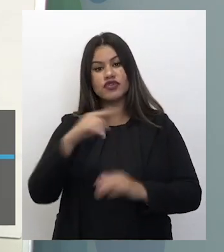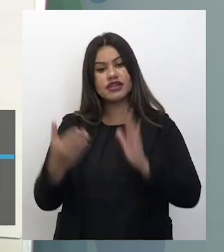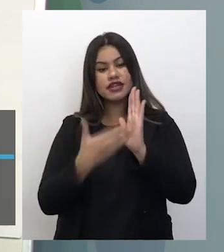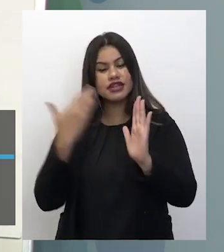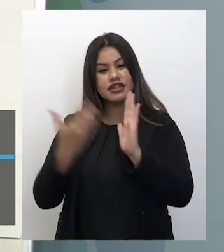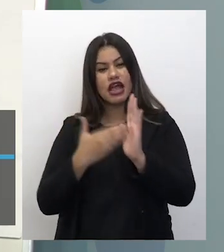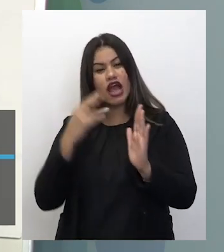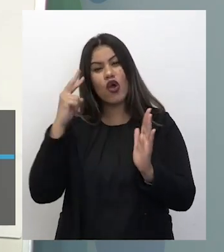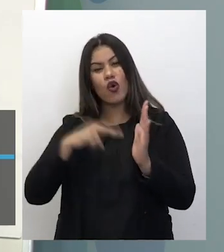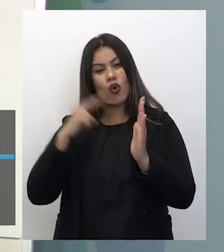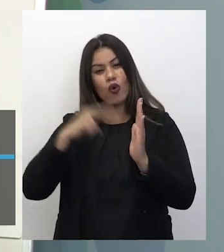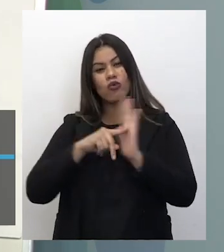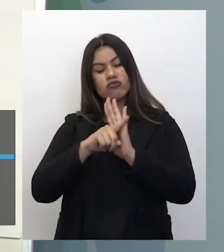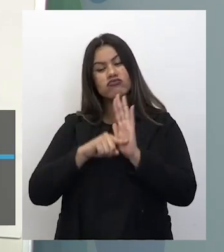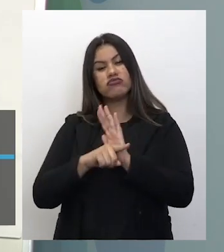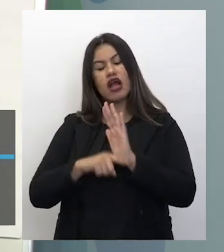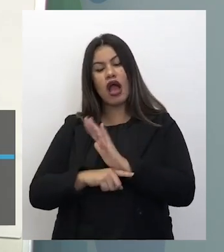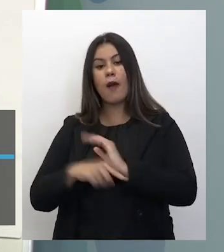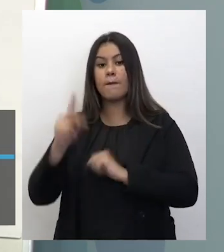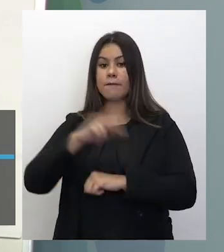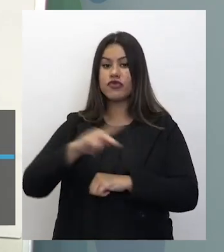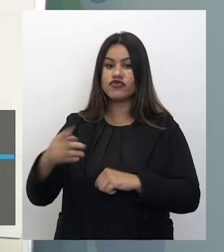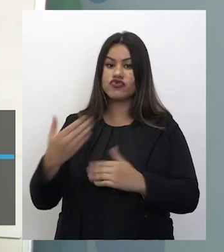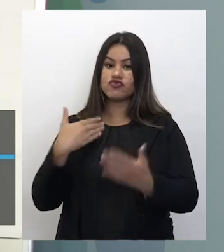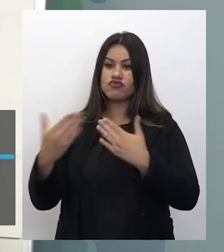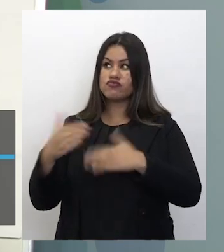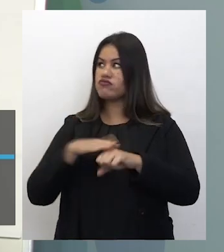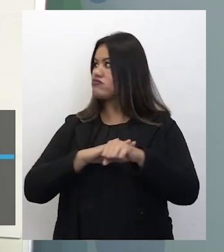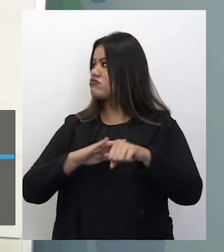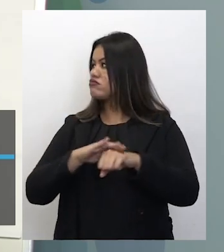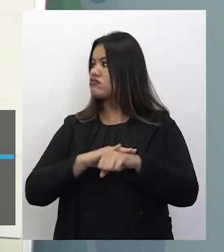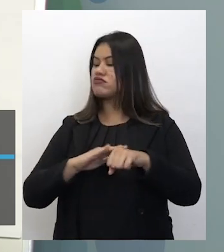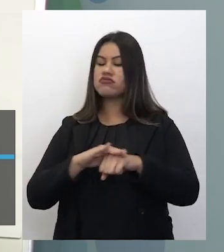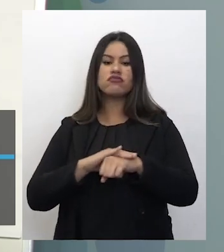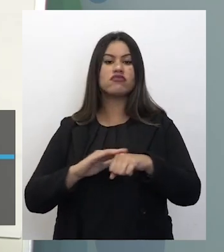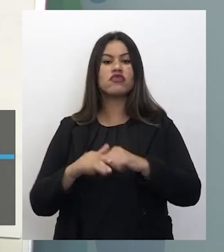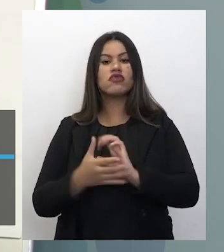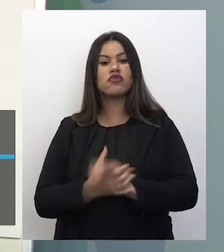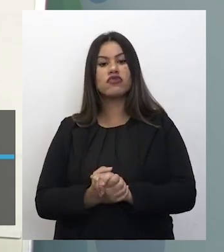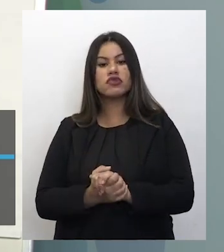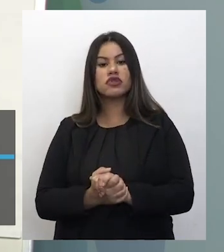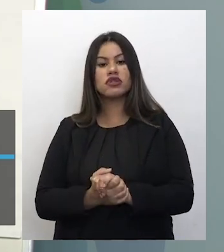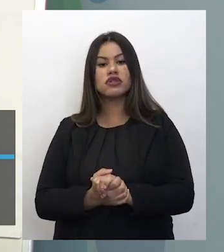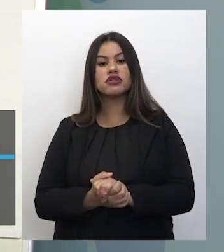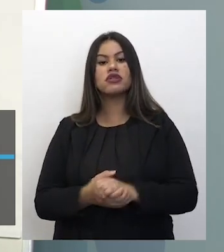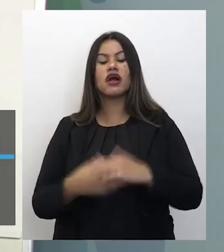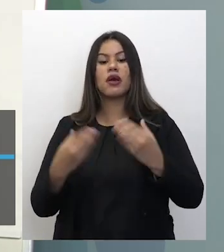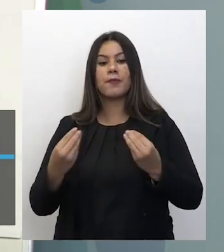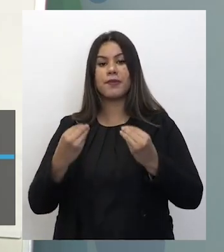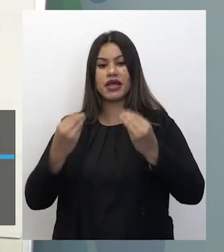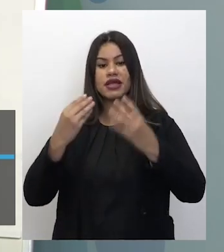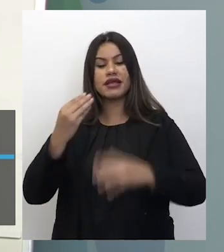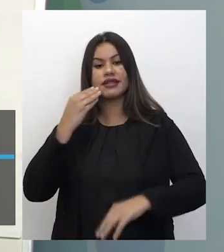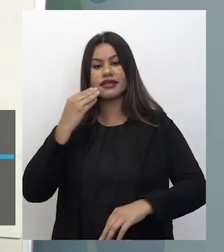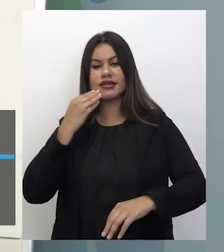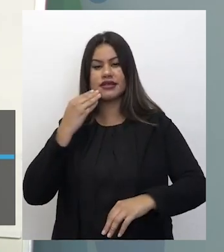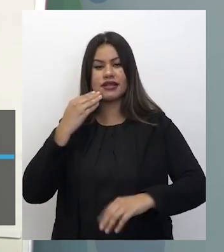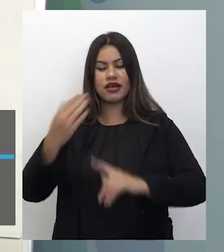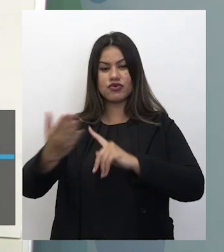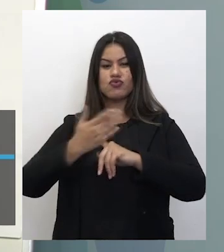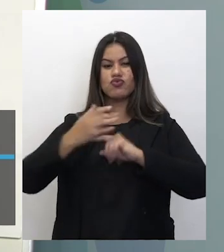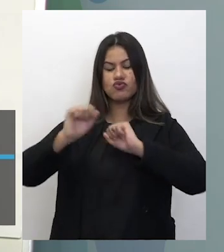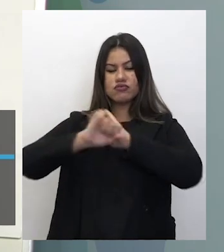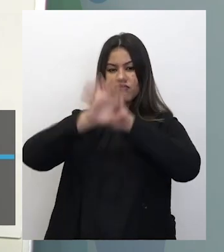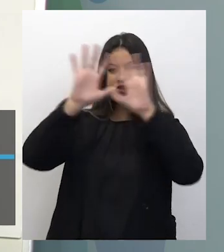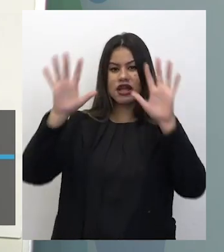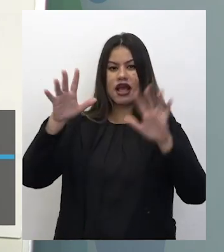tirem dúvidas com o professor, revejam as aulas do Centro de Mídia, se for preciso, para tentar deixar isso mais claro possível